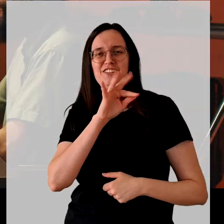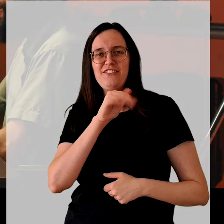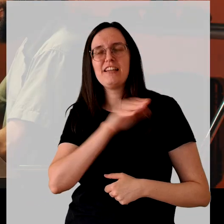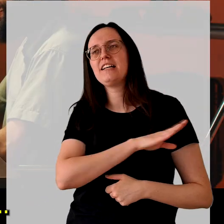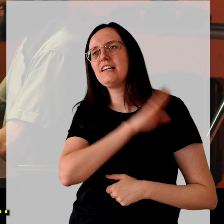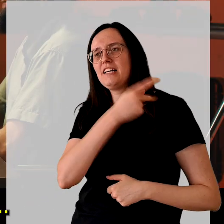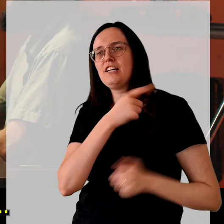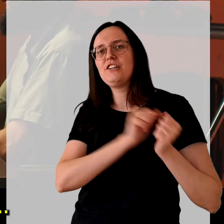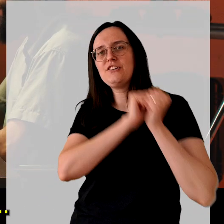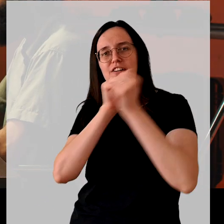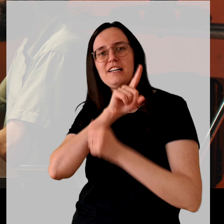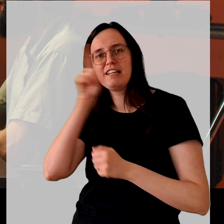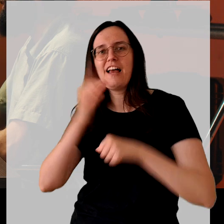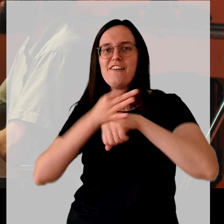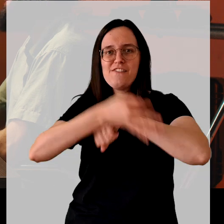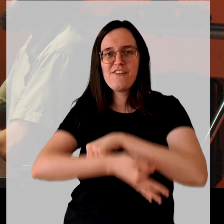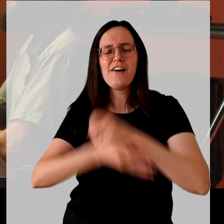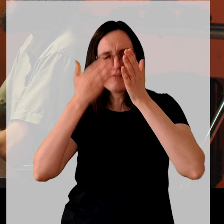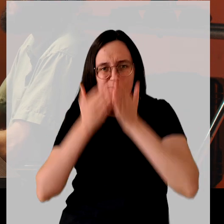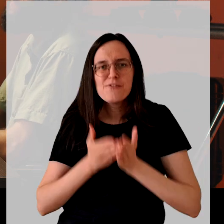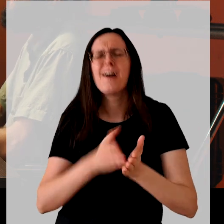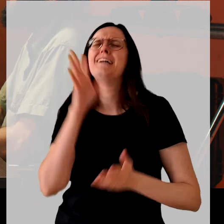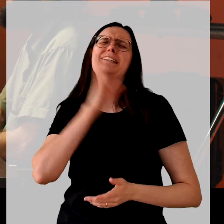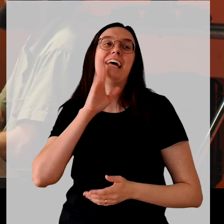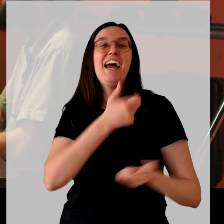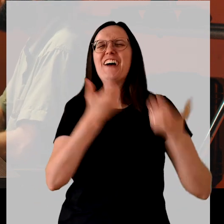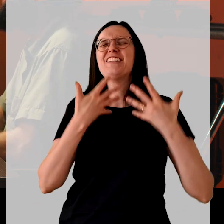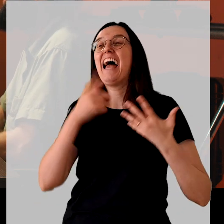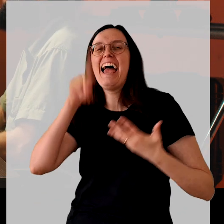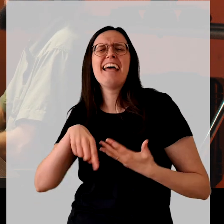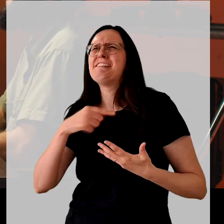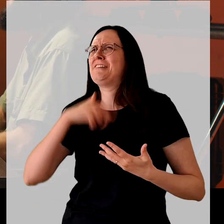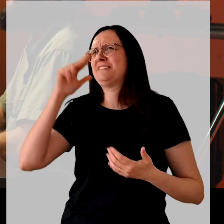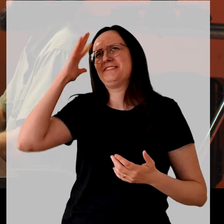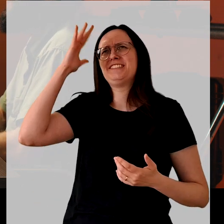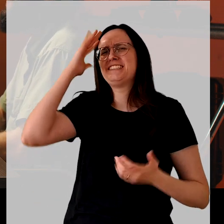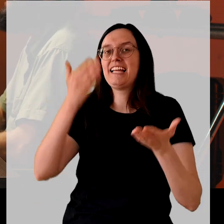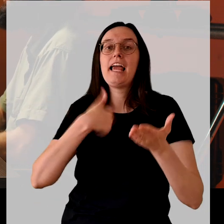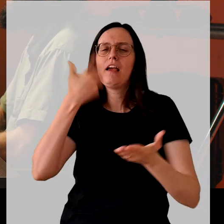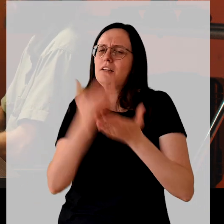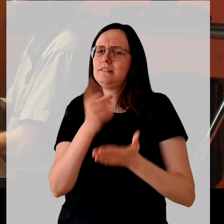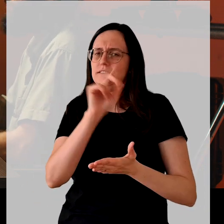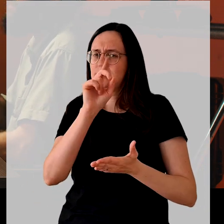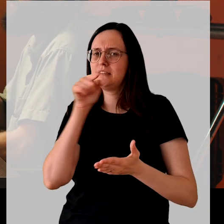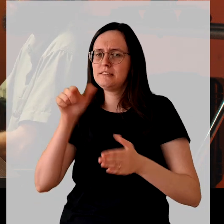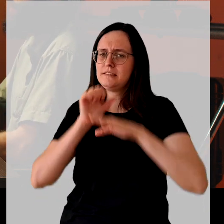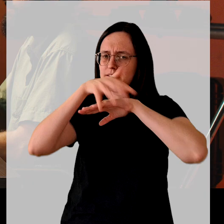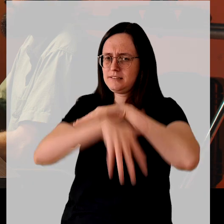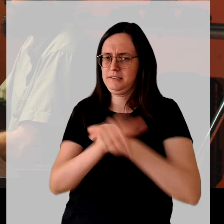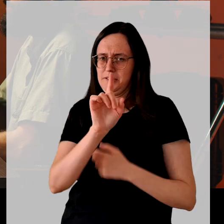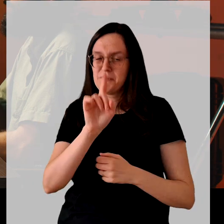Iguaçu. Ela comentou isso aí também, embaixo eu falei, cara, das cataratas, nunca né? que eu imaginei ir lá, né? Não gravei som